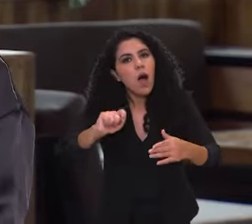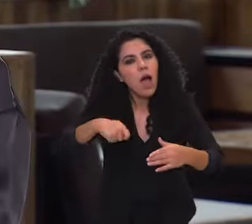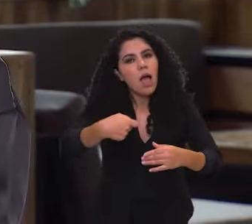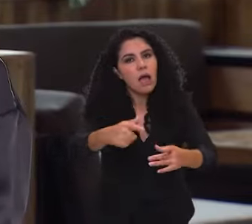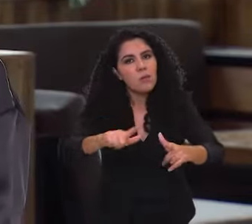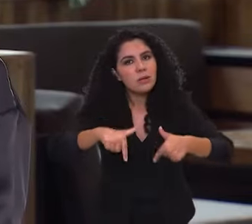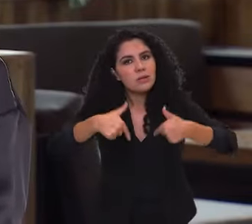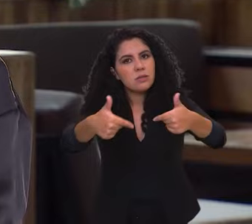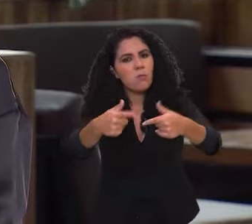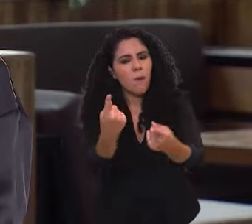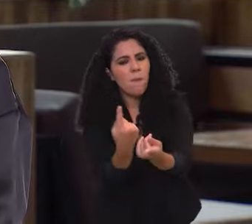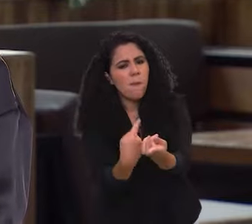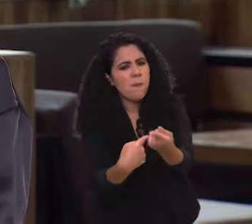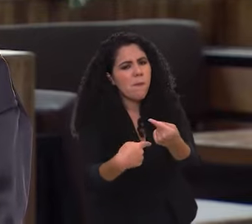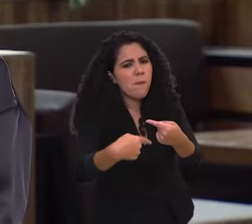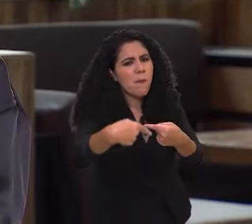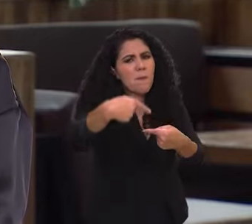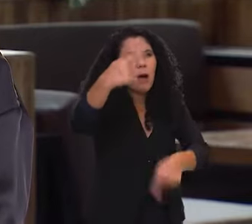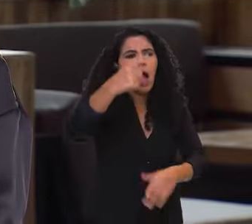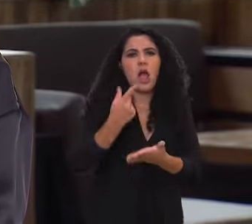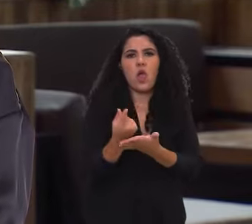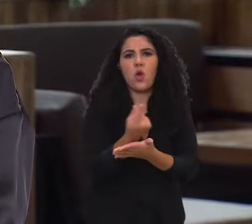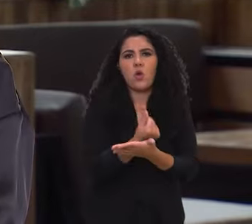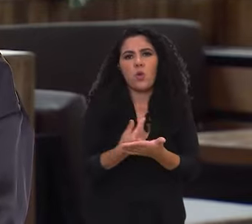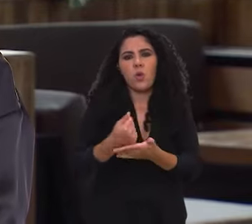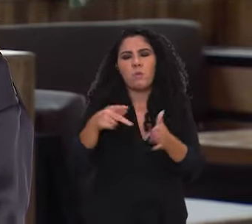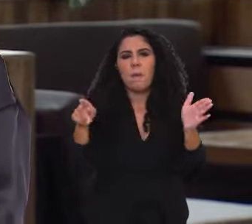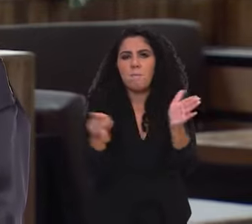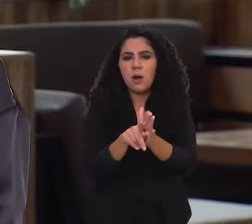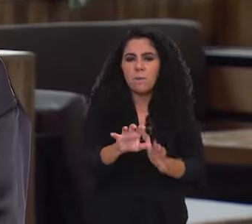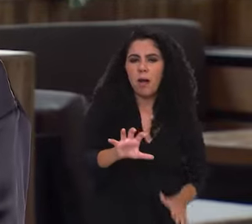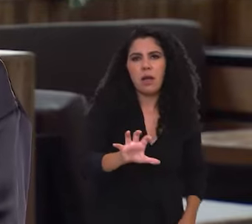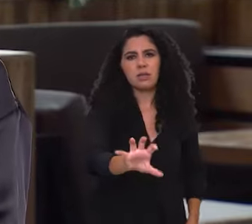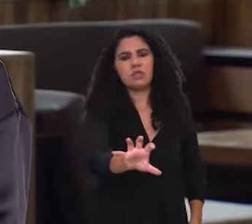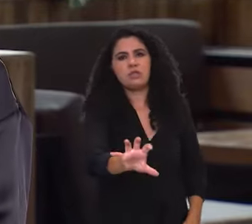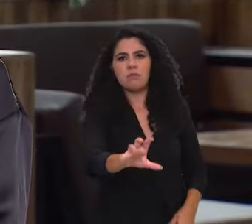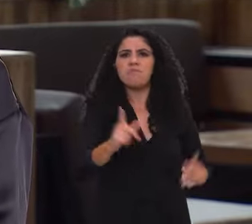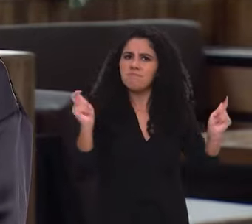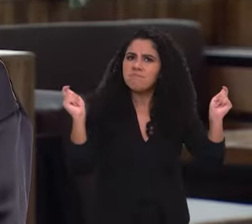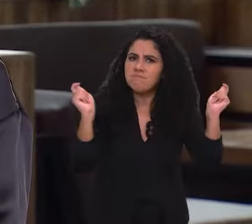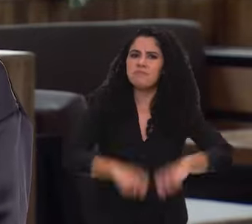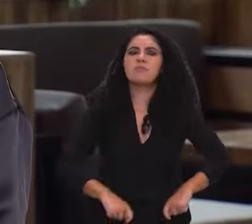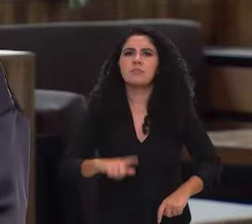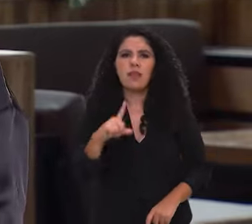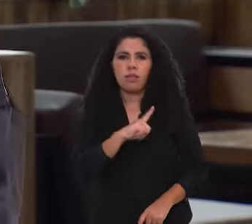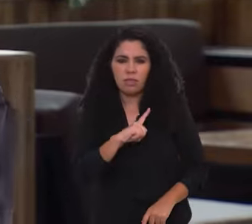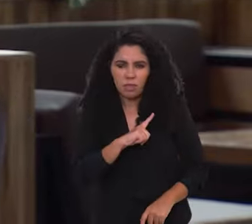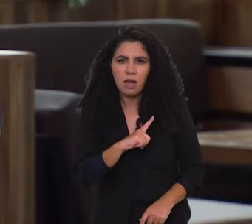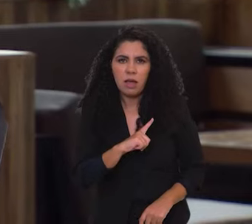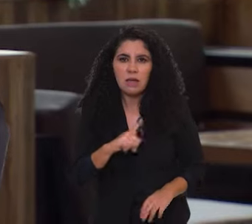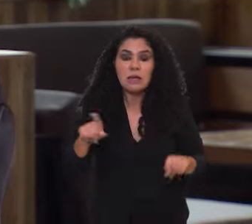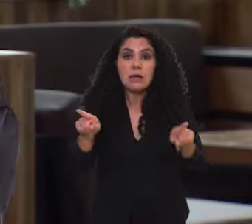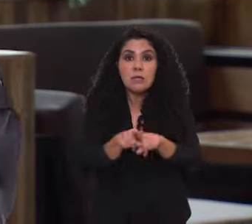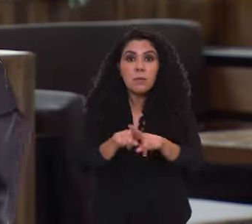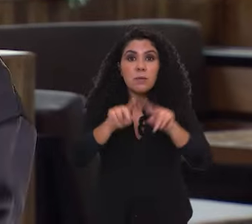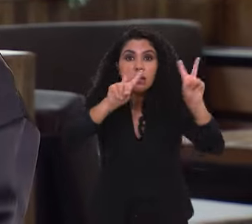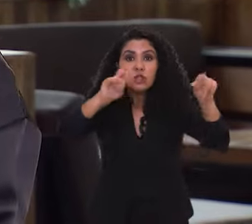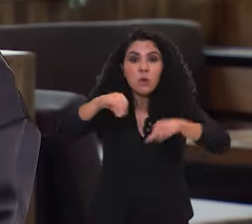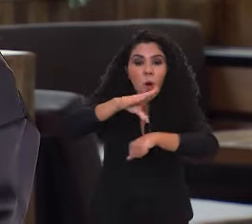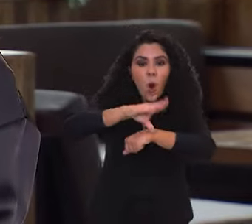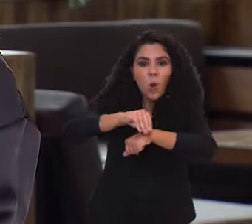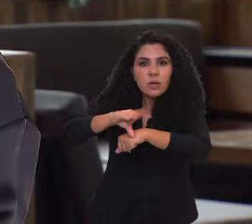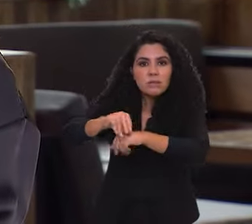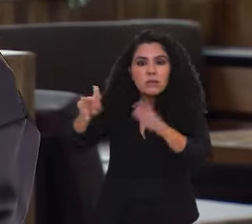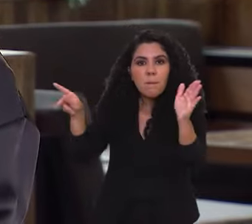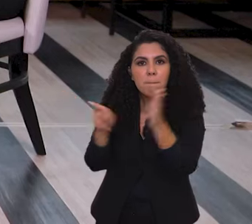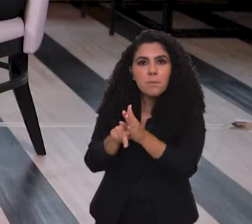atividade alavancadora do desenvolvimento econômico da região. Ela tem o potencial de incluir o conhecimento tradicional